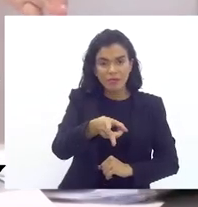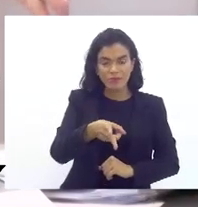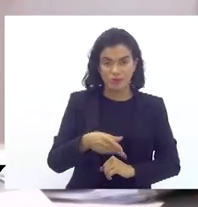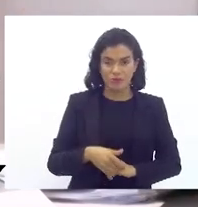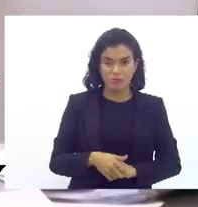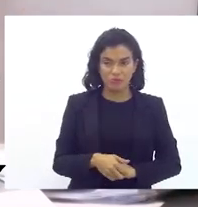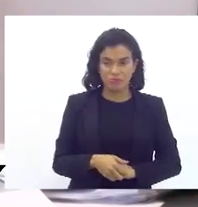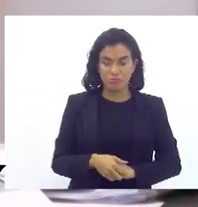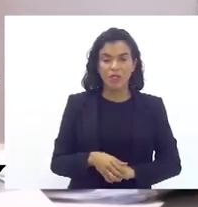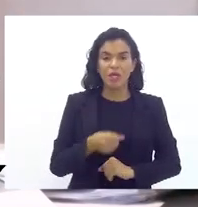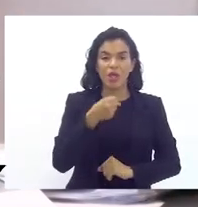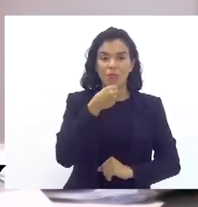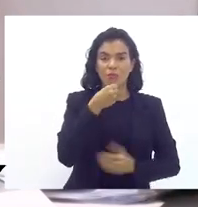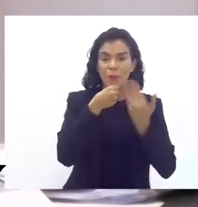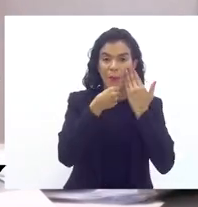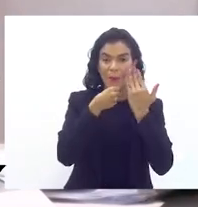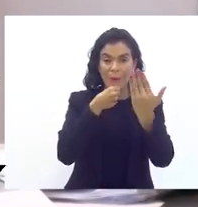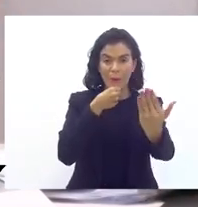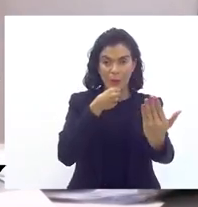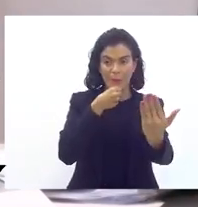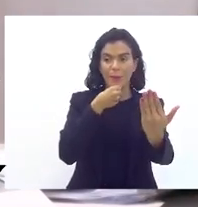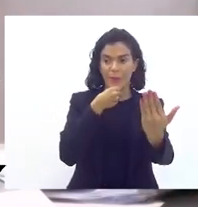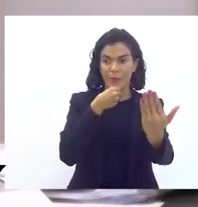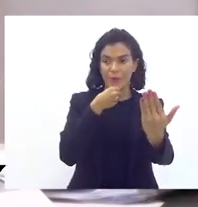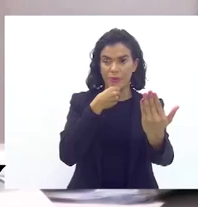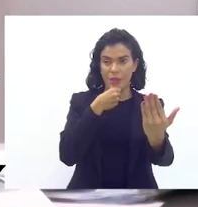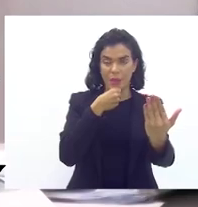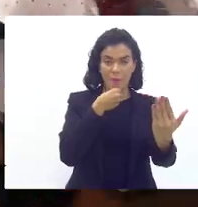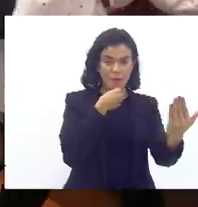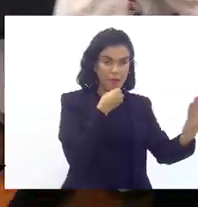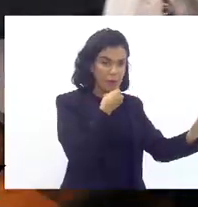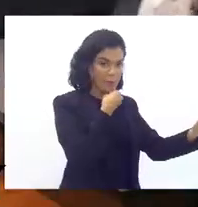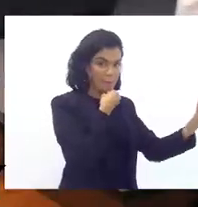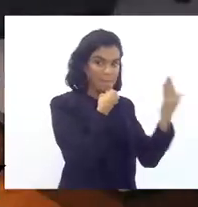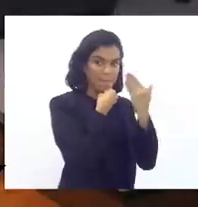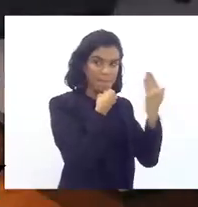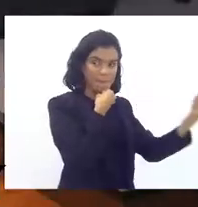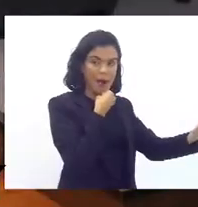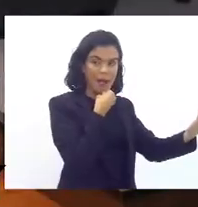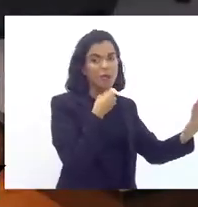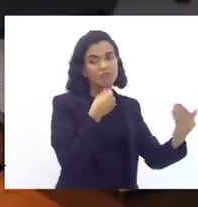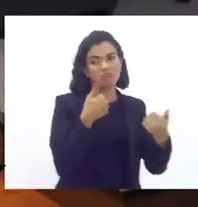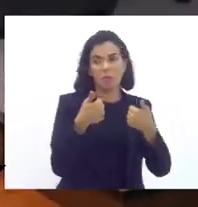e se dirigir-se aqui a todos prefere de lá tá bom